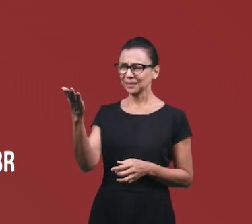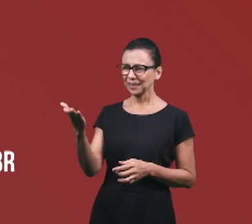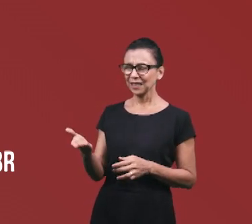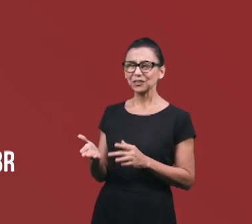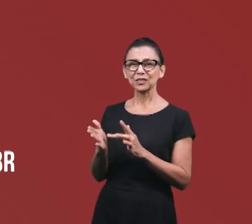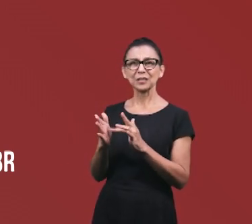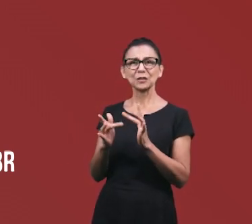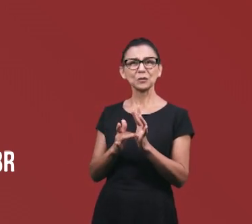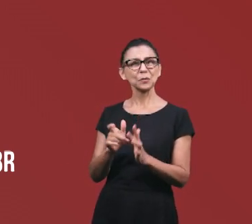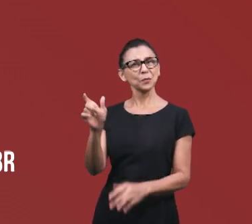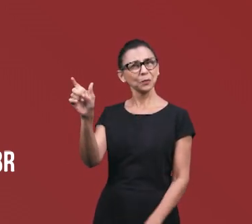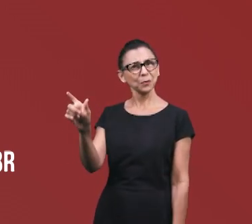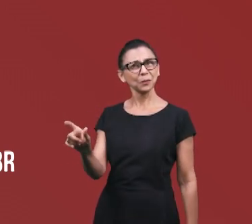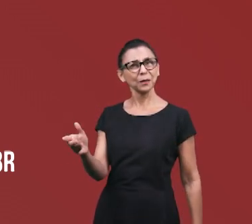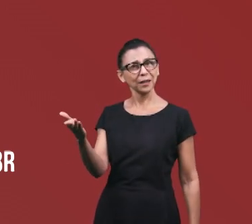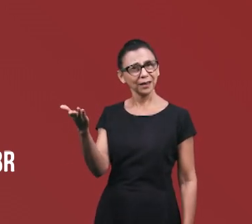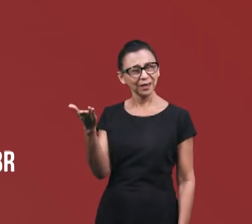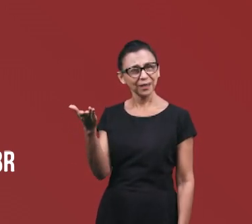Ele é Jesus.